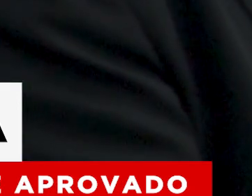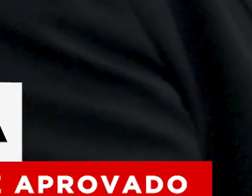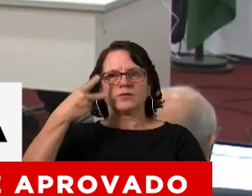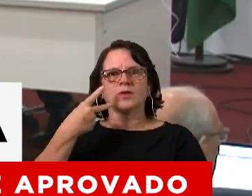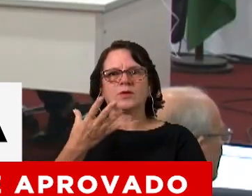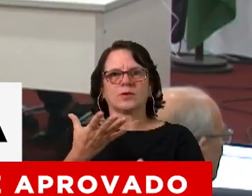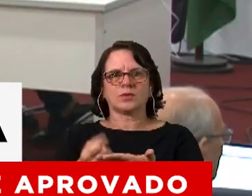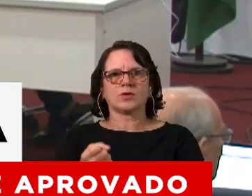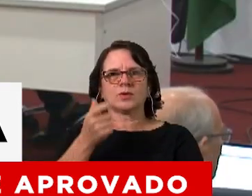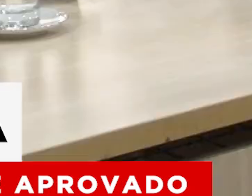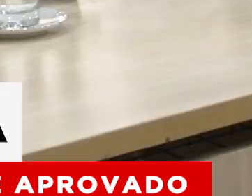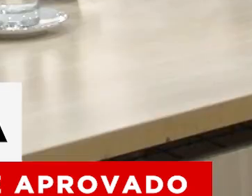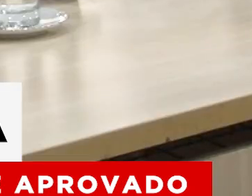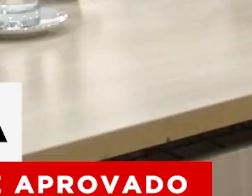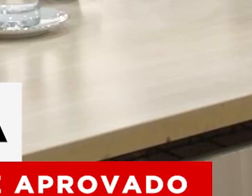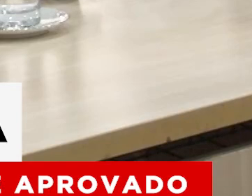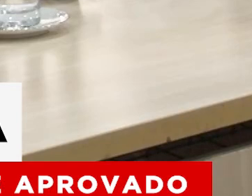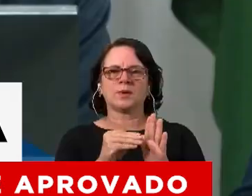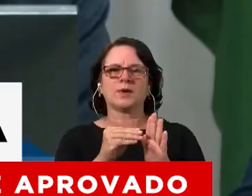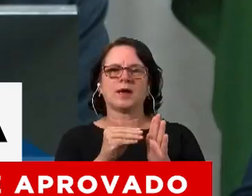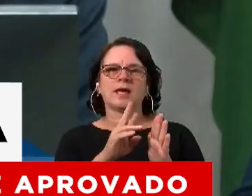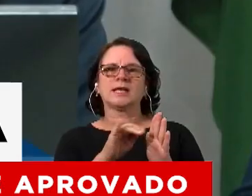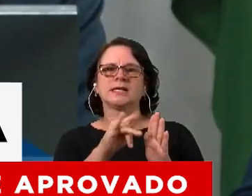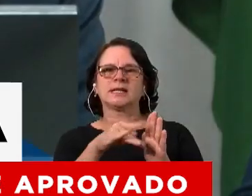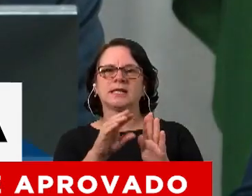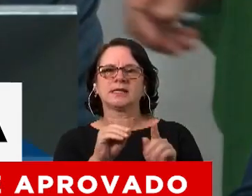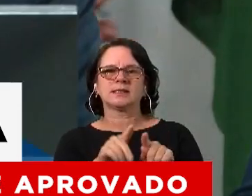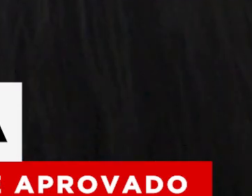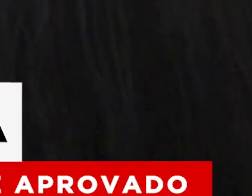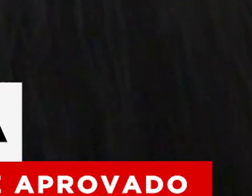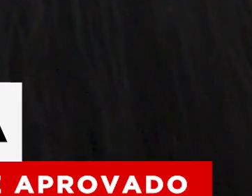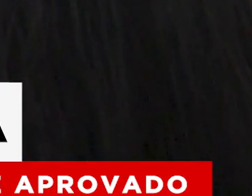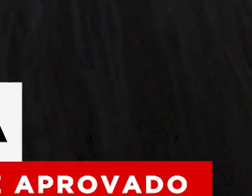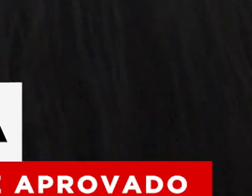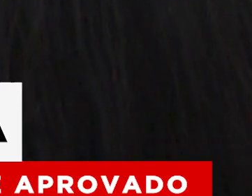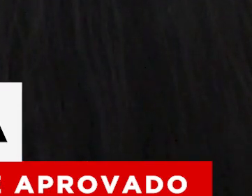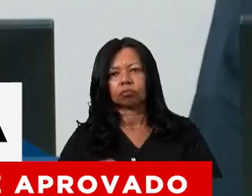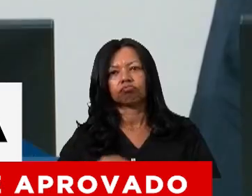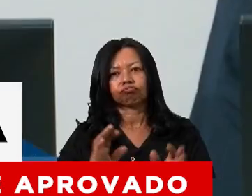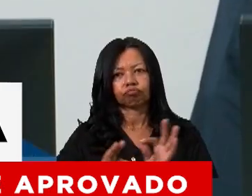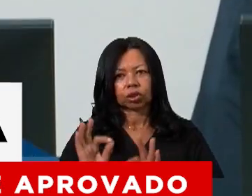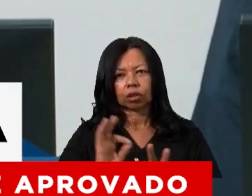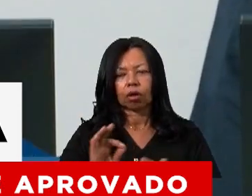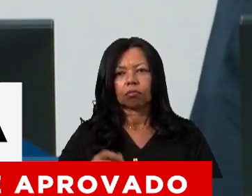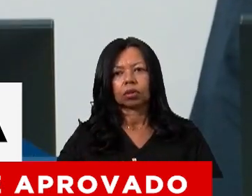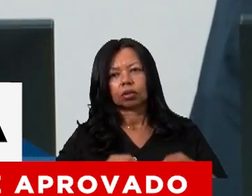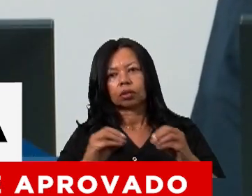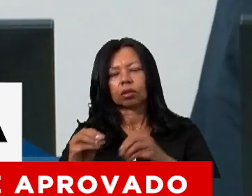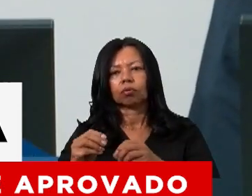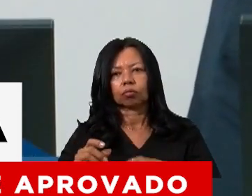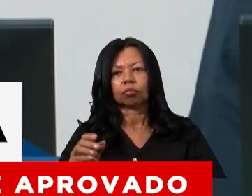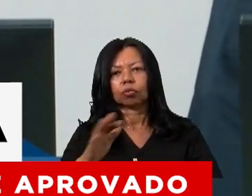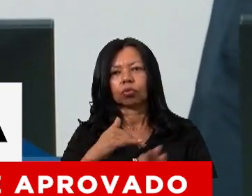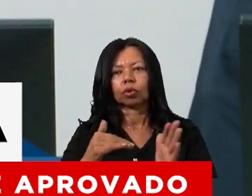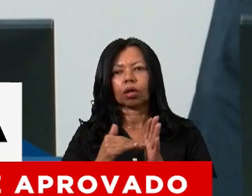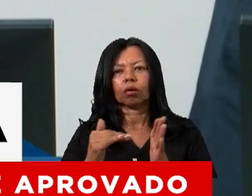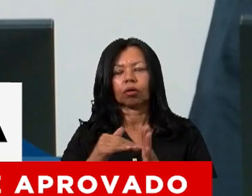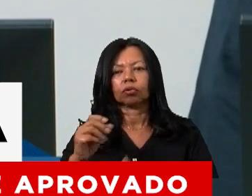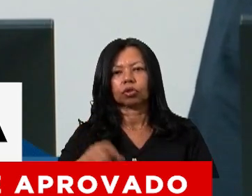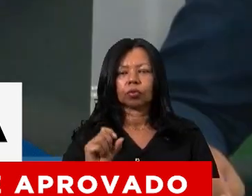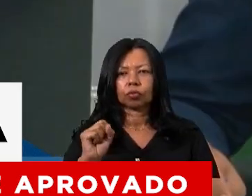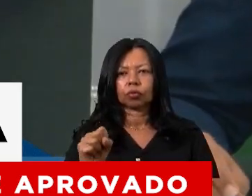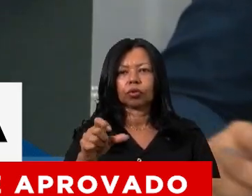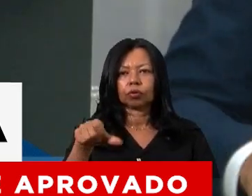Topete, Tinho, Ricardo Queixão, Kleber do Cavaco e Rony do Bar. O segundo item, o senhor prefeito municipal comunicou